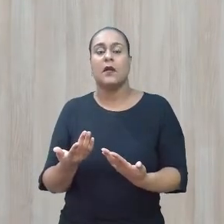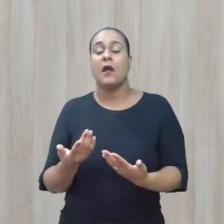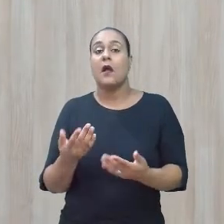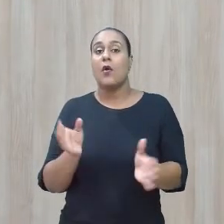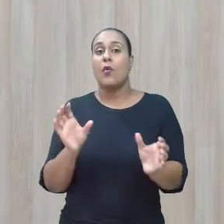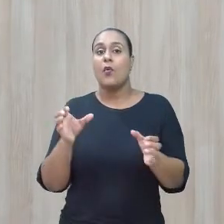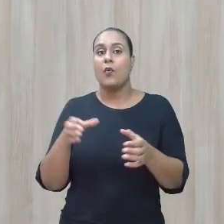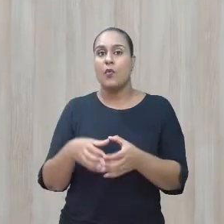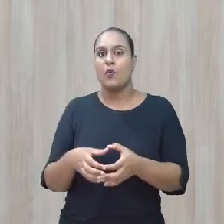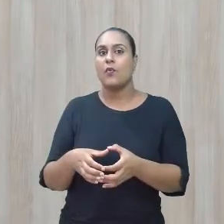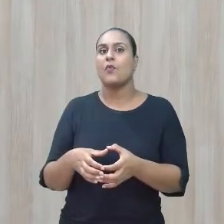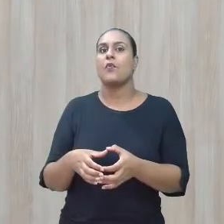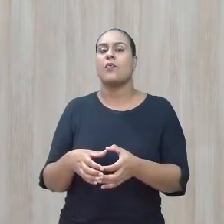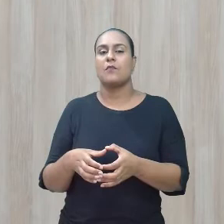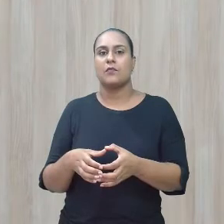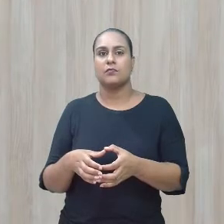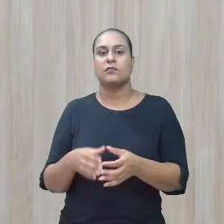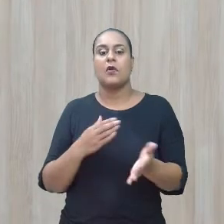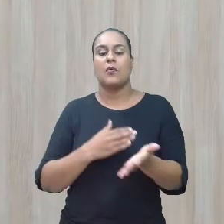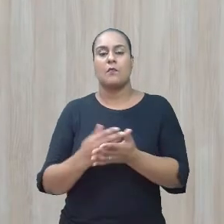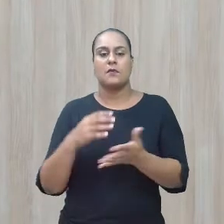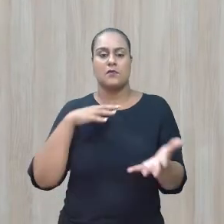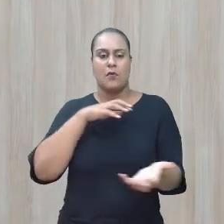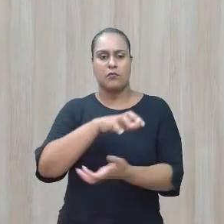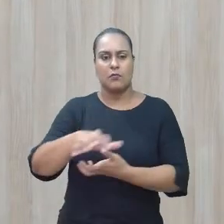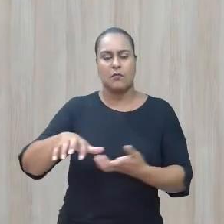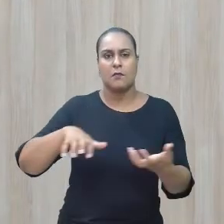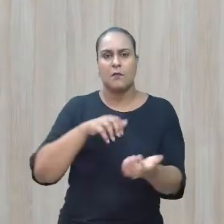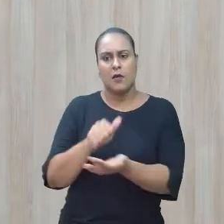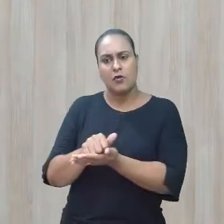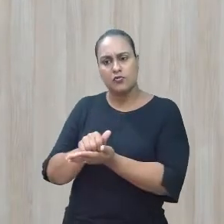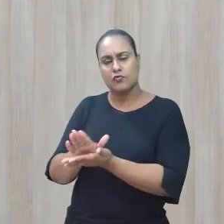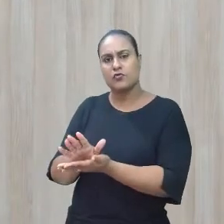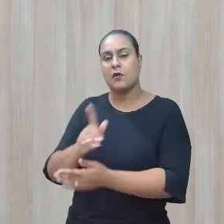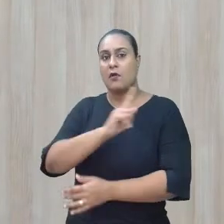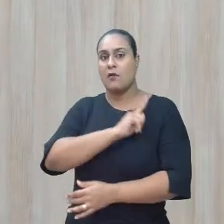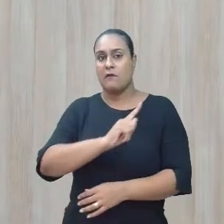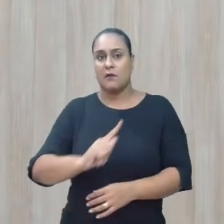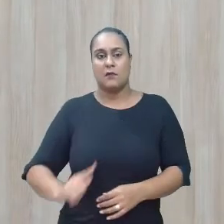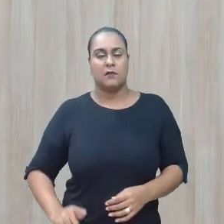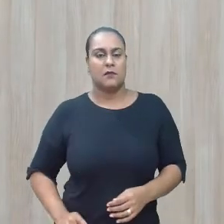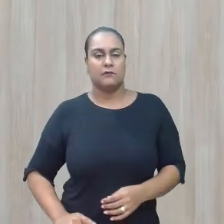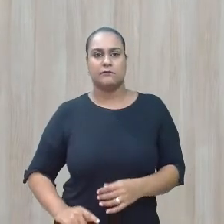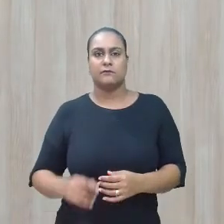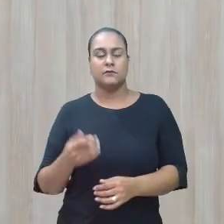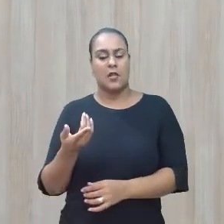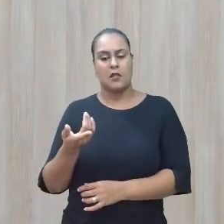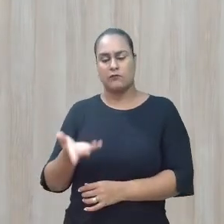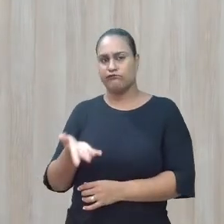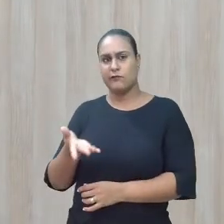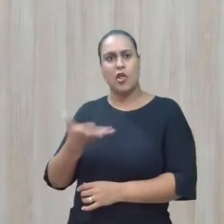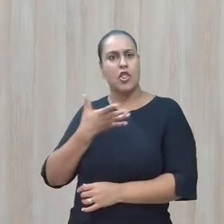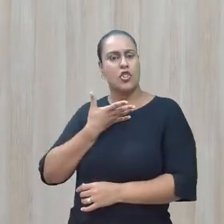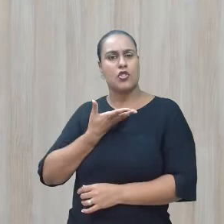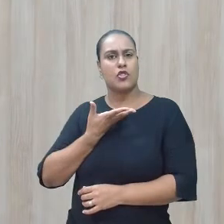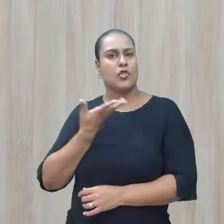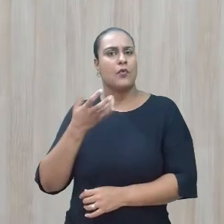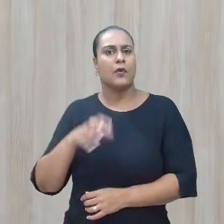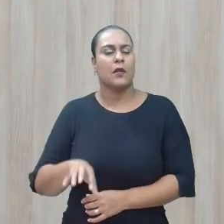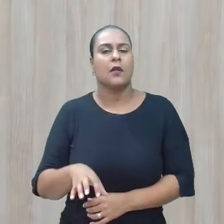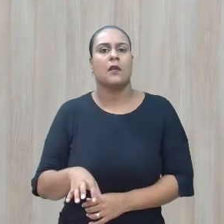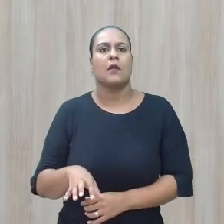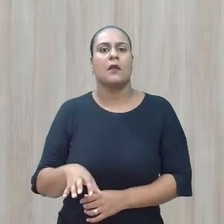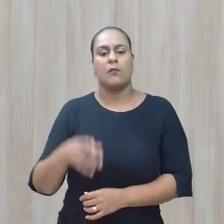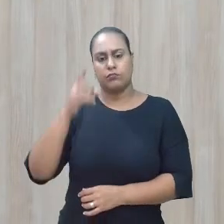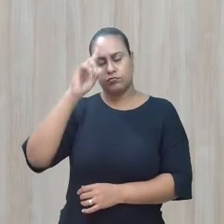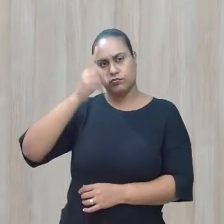vão acabar puxando essas revoltas, expulsando governadores. Muitas vezes eles não interessavam a eles, os governantes que haviam sido mandados